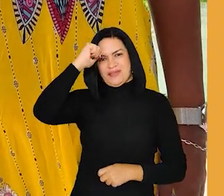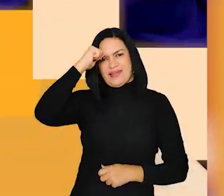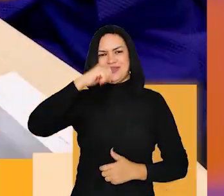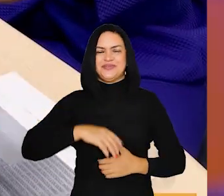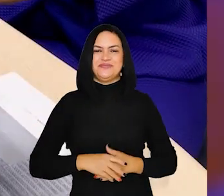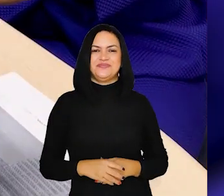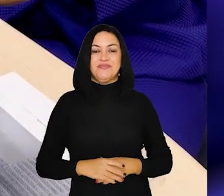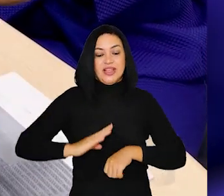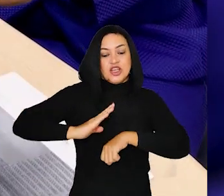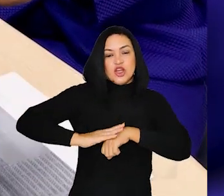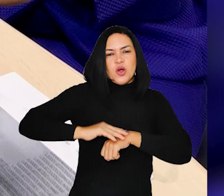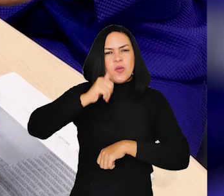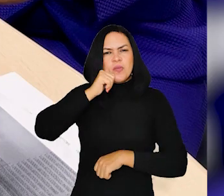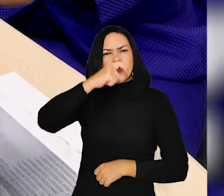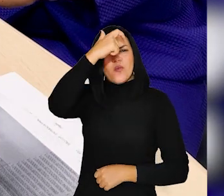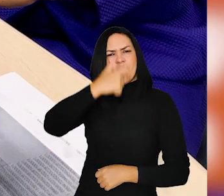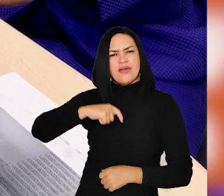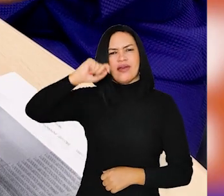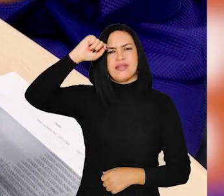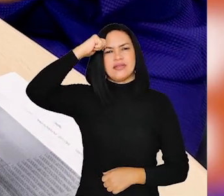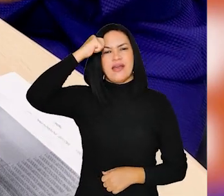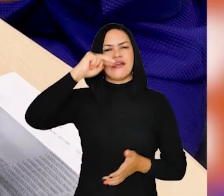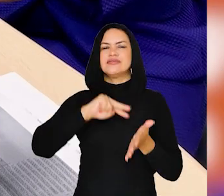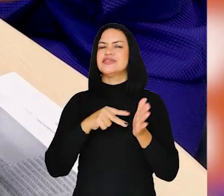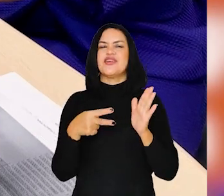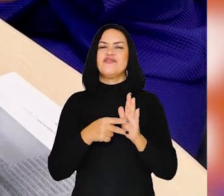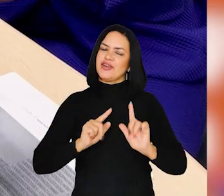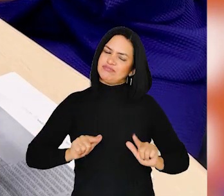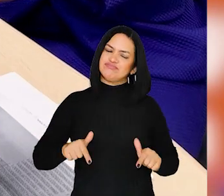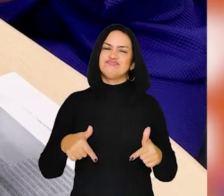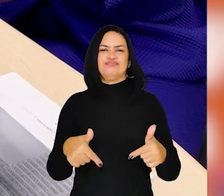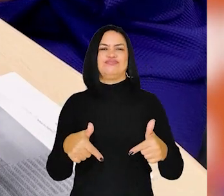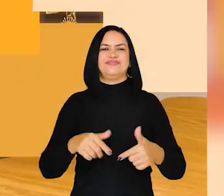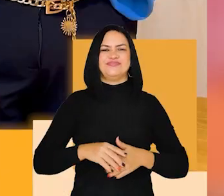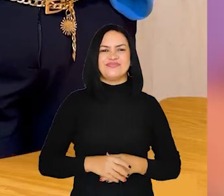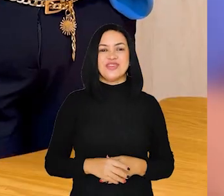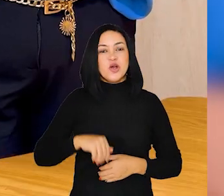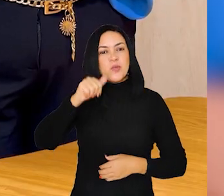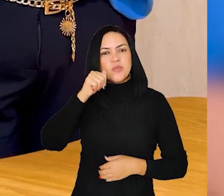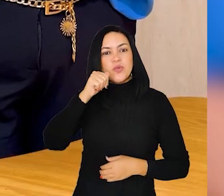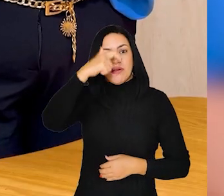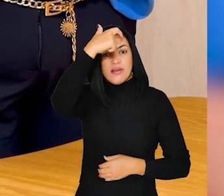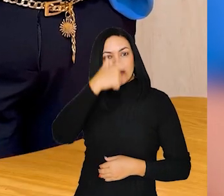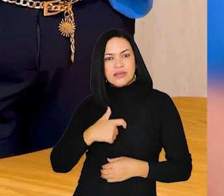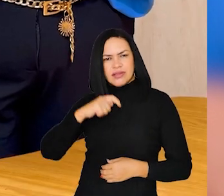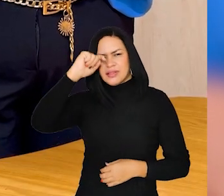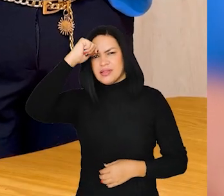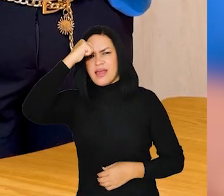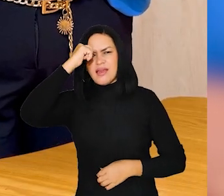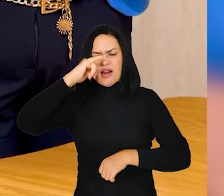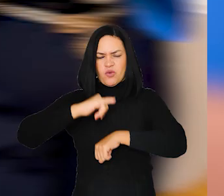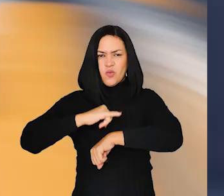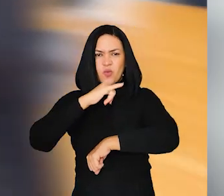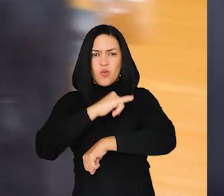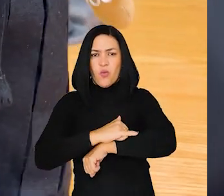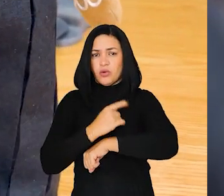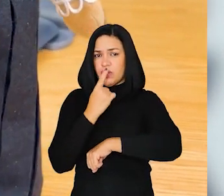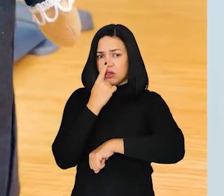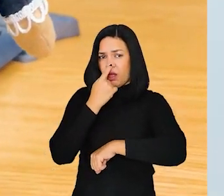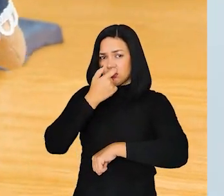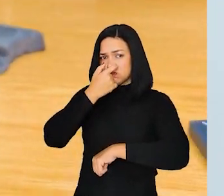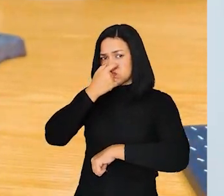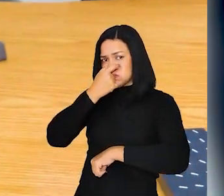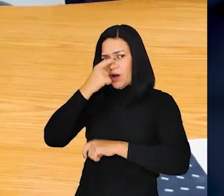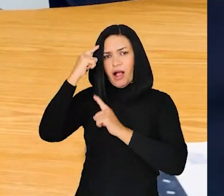negras. Ser mulher negra é ser guerreira. Ser mulher negra, obesa, de